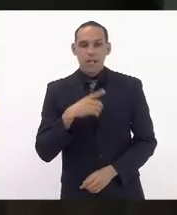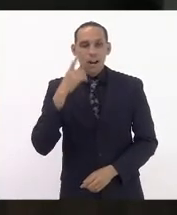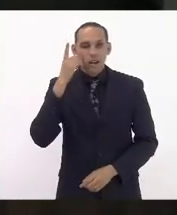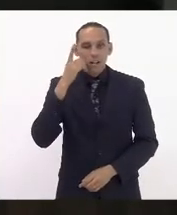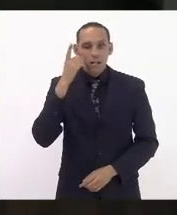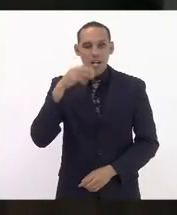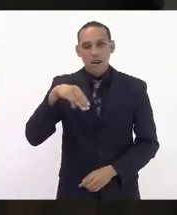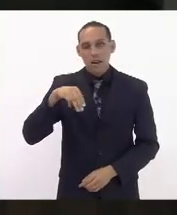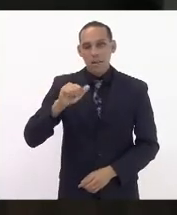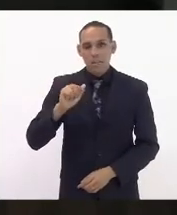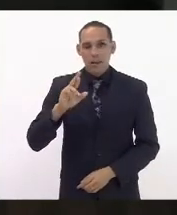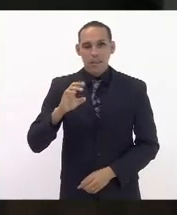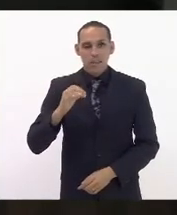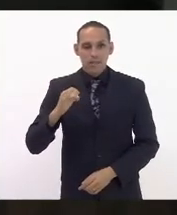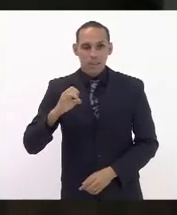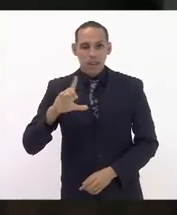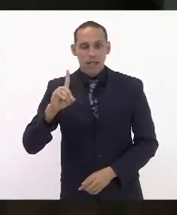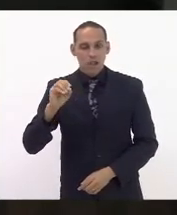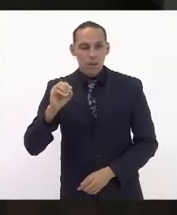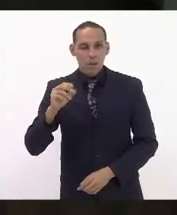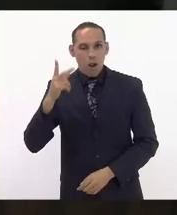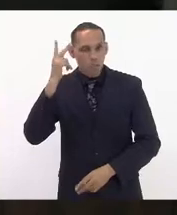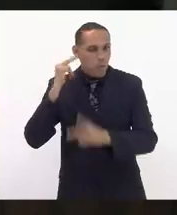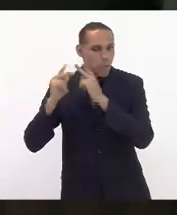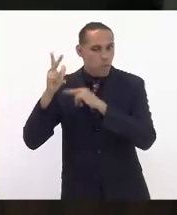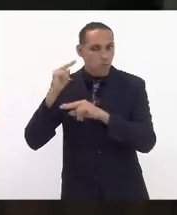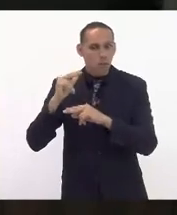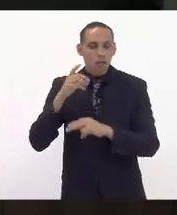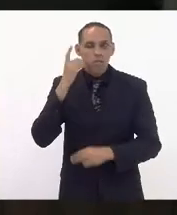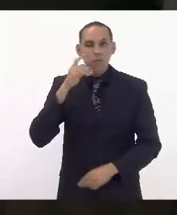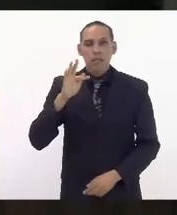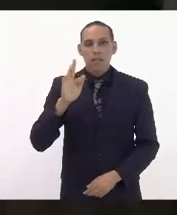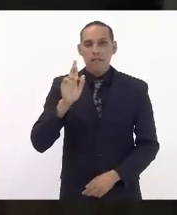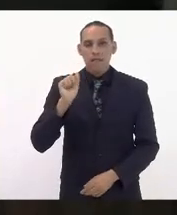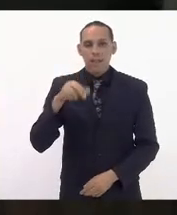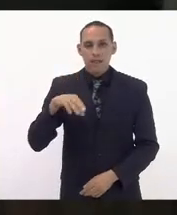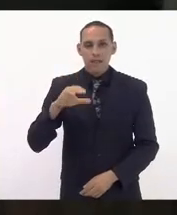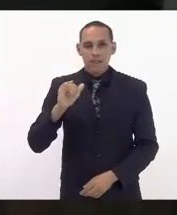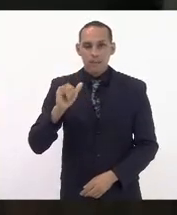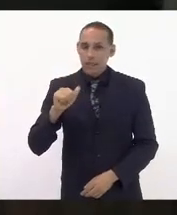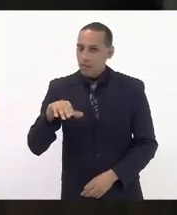deputado Marcelo Cabeleireiro, deputada Franciane Mota,